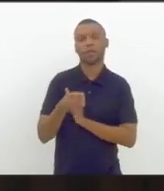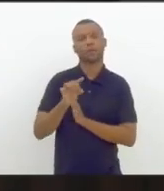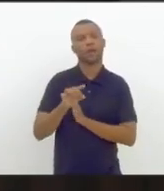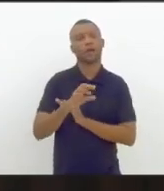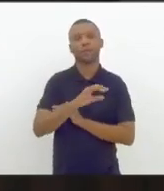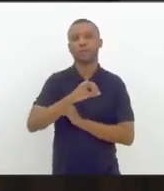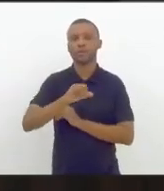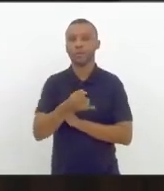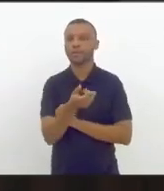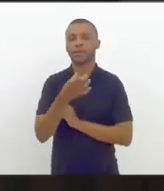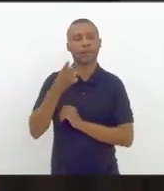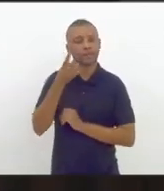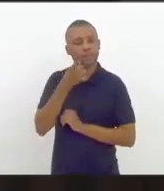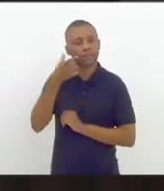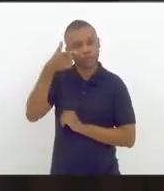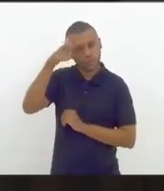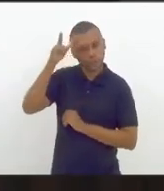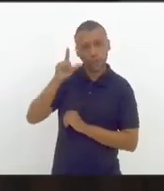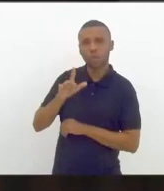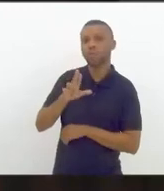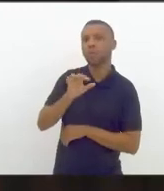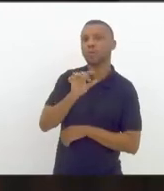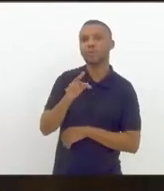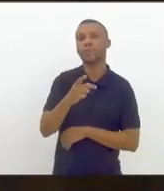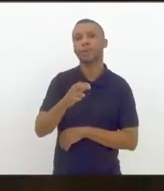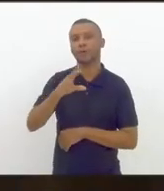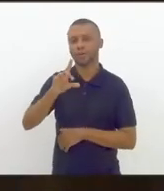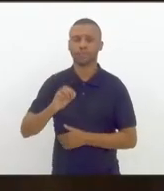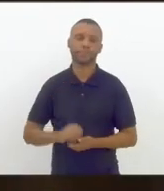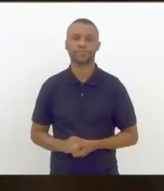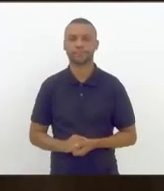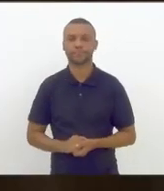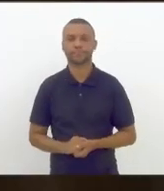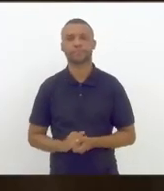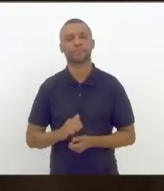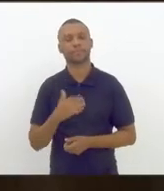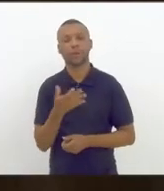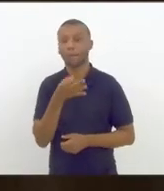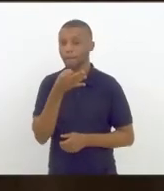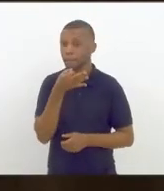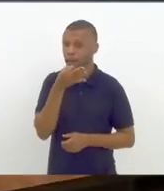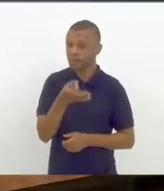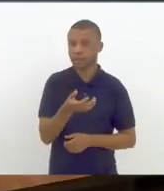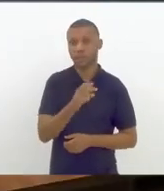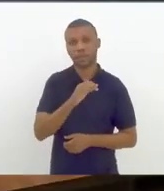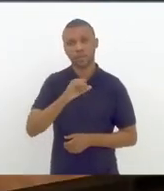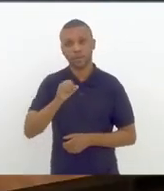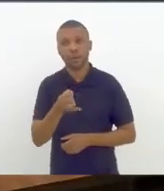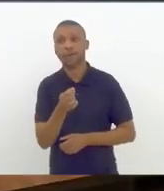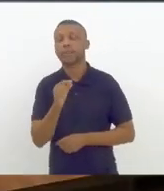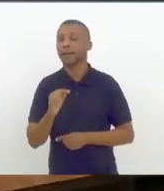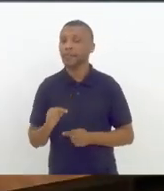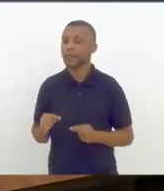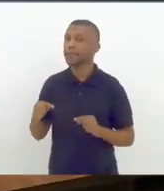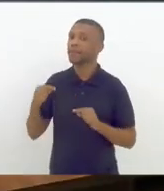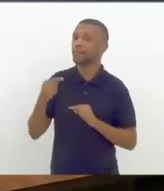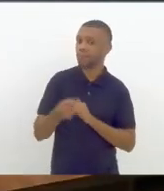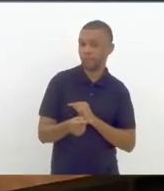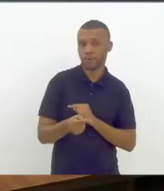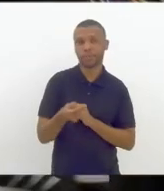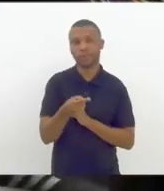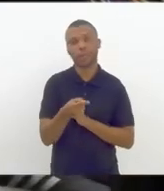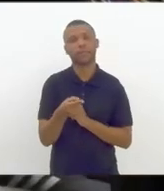CCJ, deputado Luiz Paulo. Senhora presidente, parecer da CCJ, depois